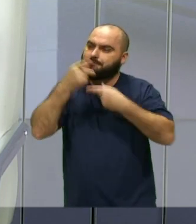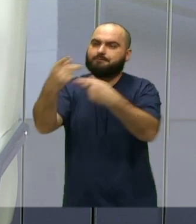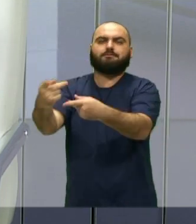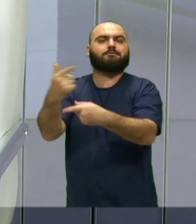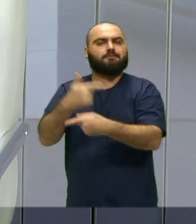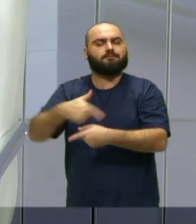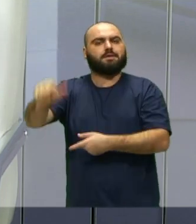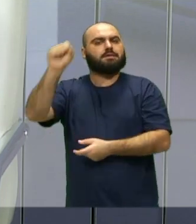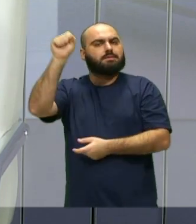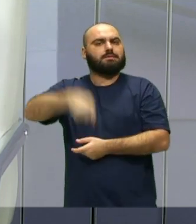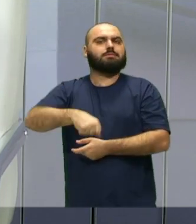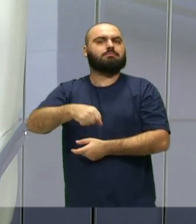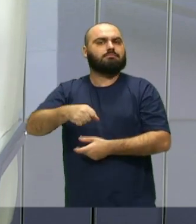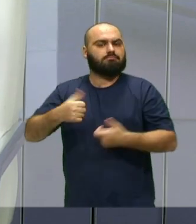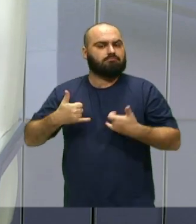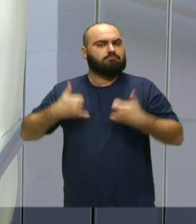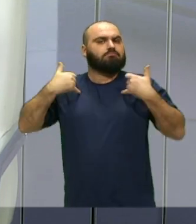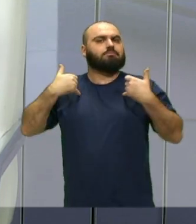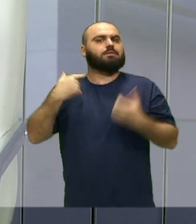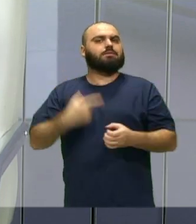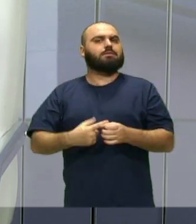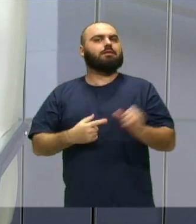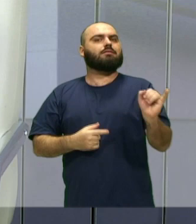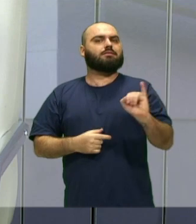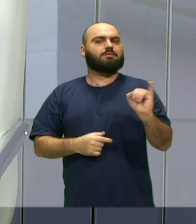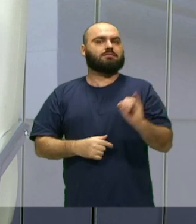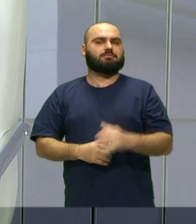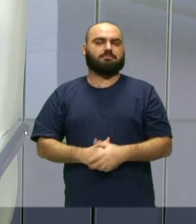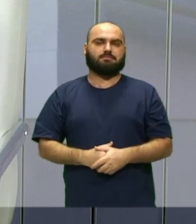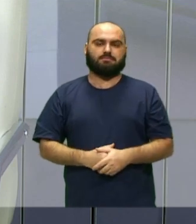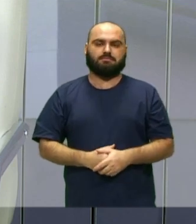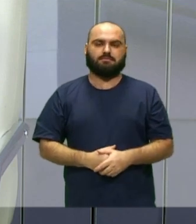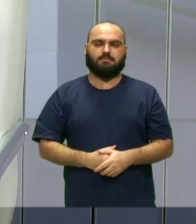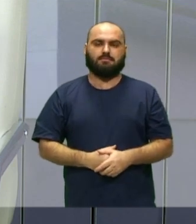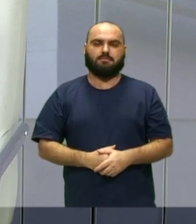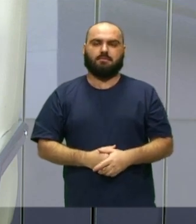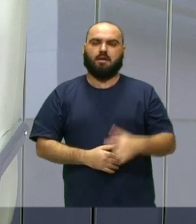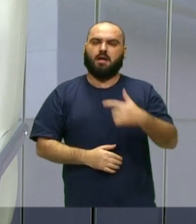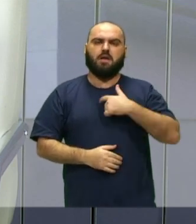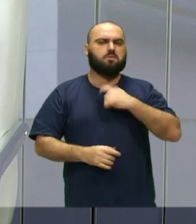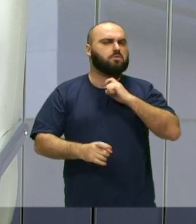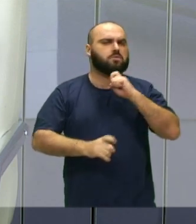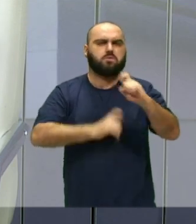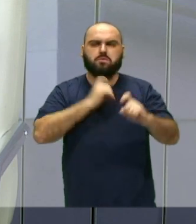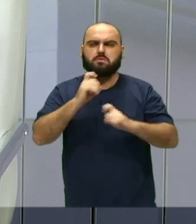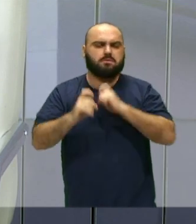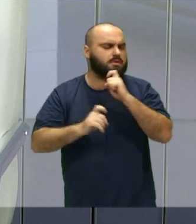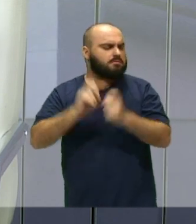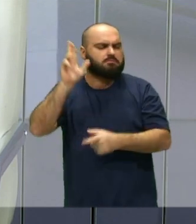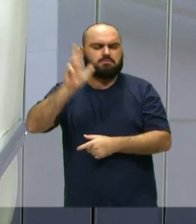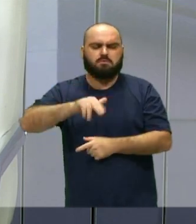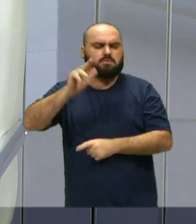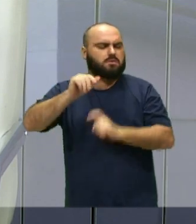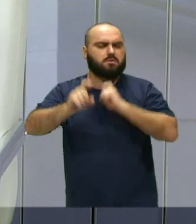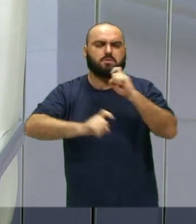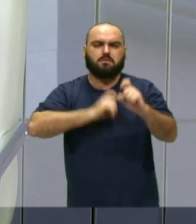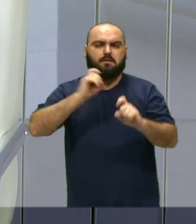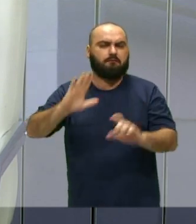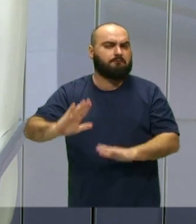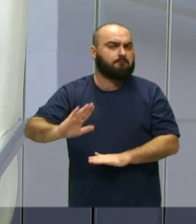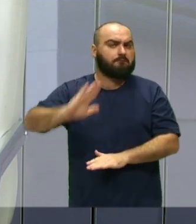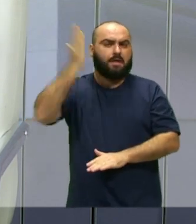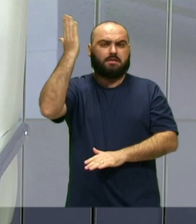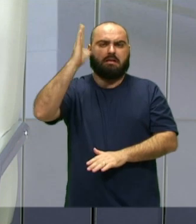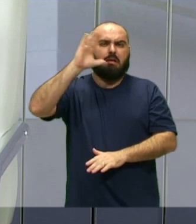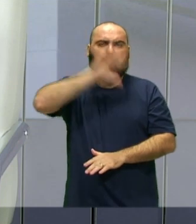fazer valer e ter orgulho da nossa cidade. Eu não tive dúvida, em nenhum momento eu achei que a festa